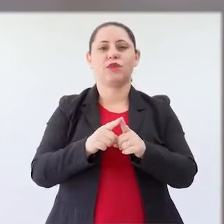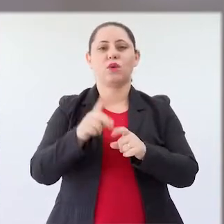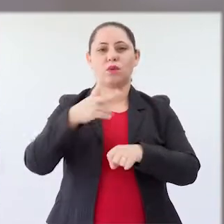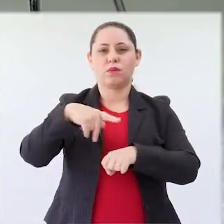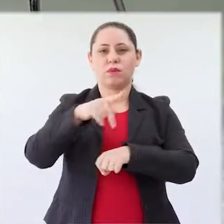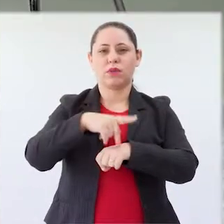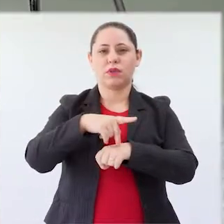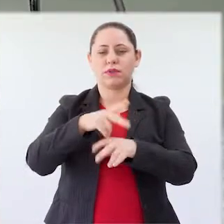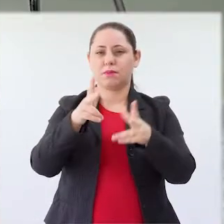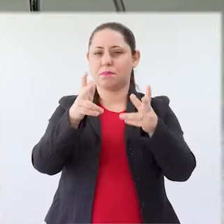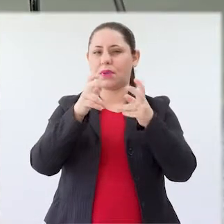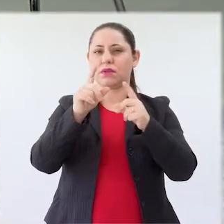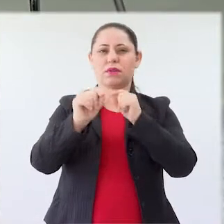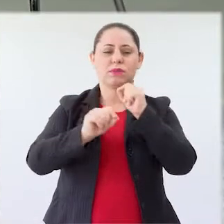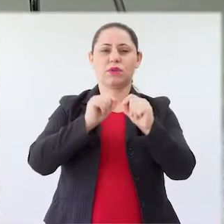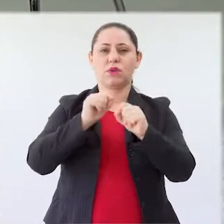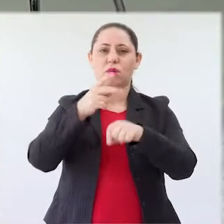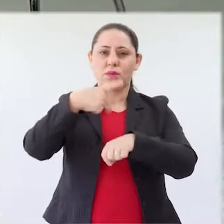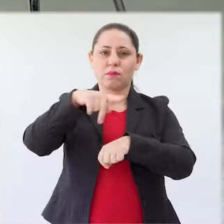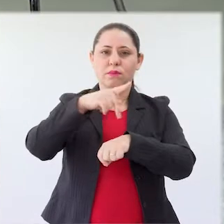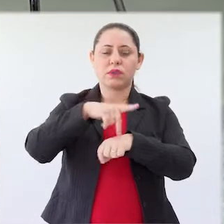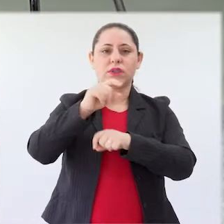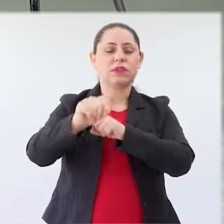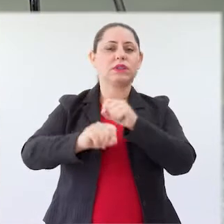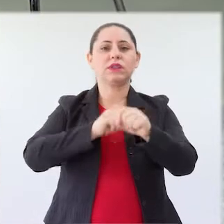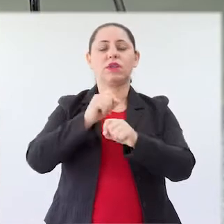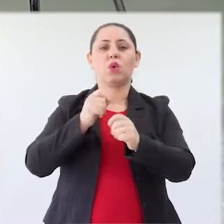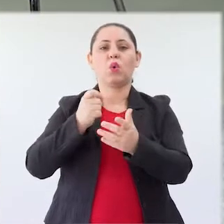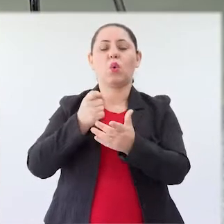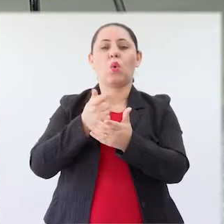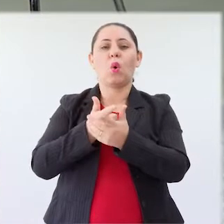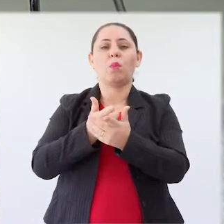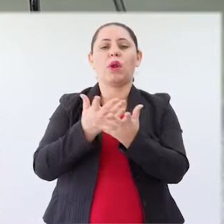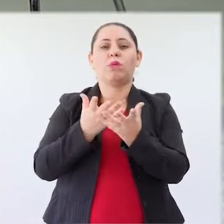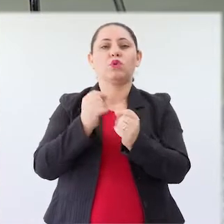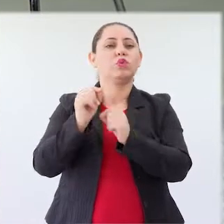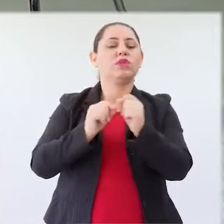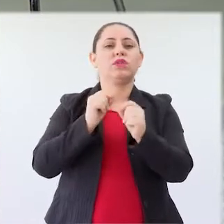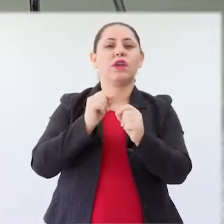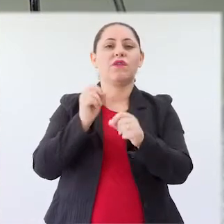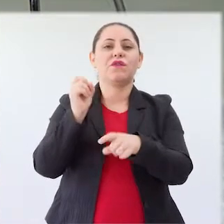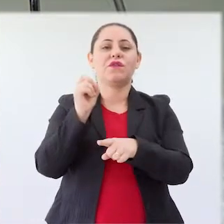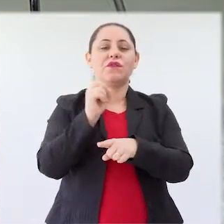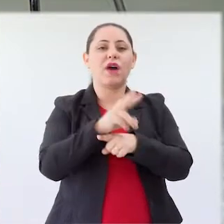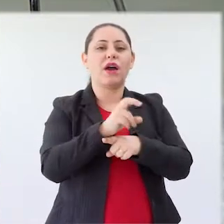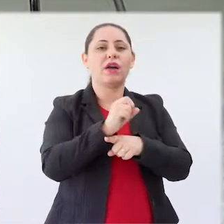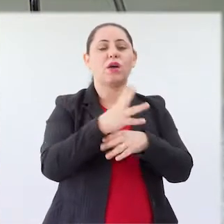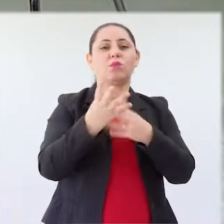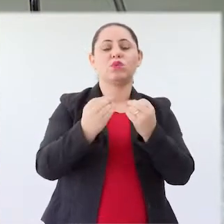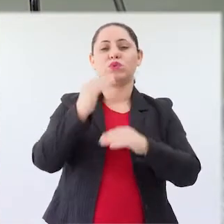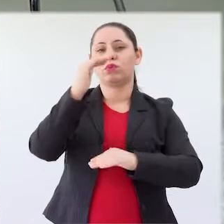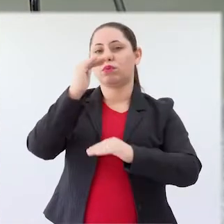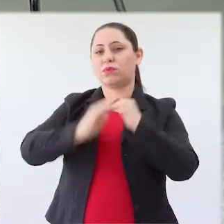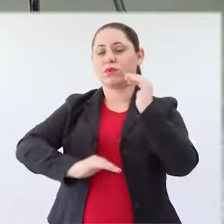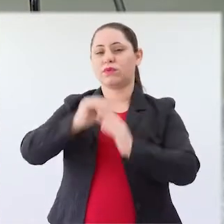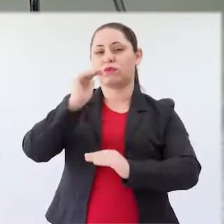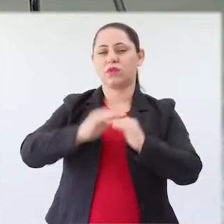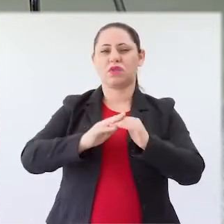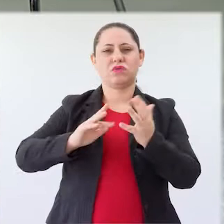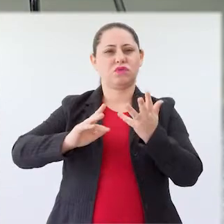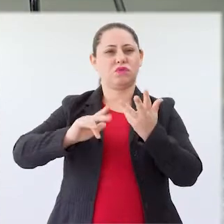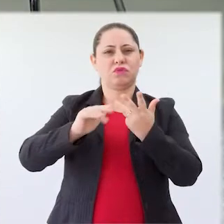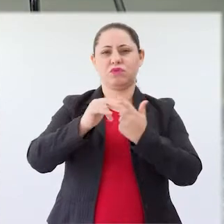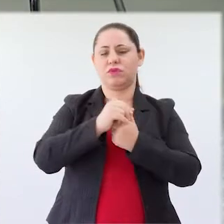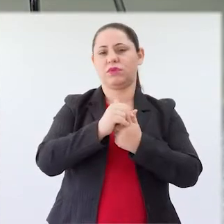gente percebe que é um país que importa muitos profissionais com vários tipos de procedimentos diferentes cada dia